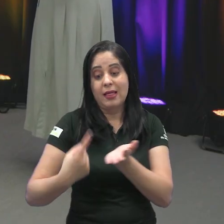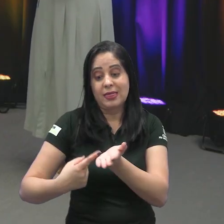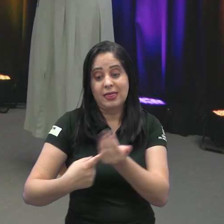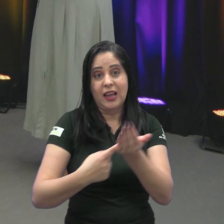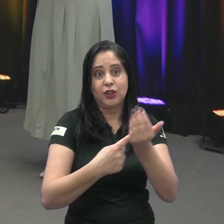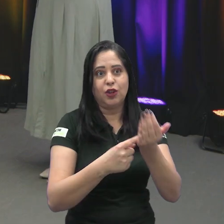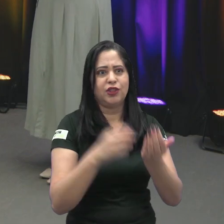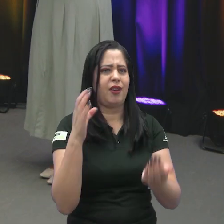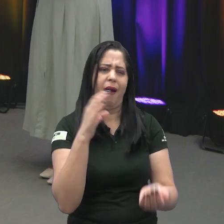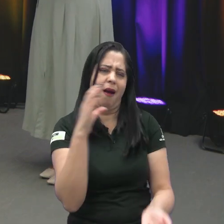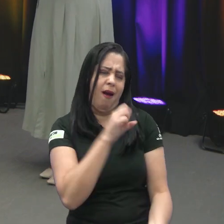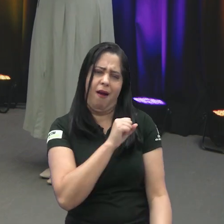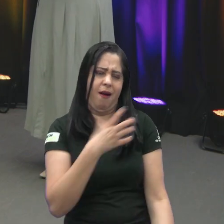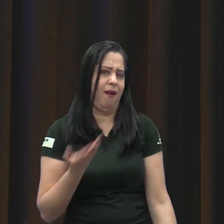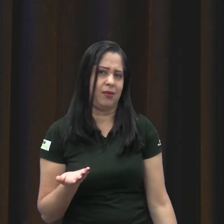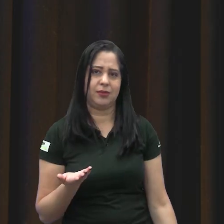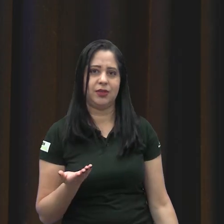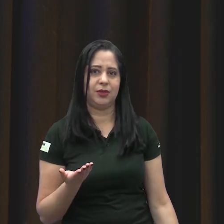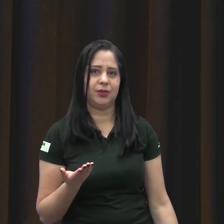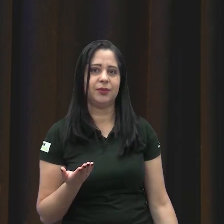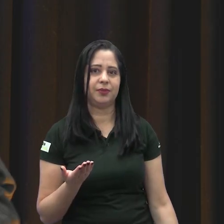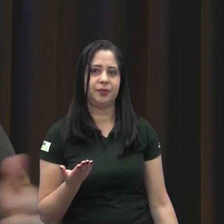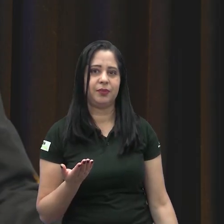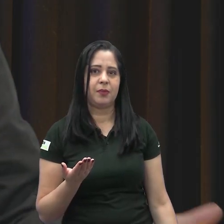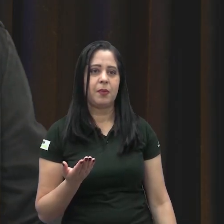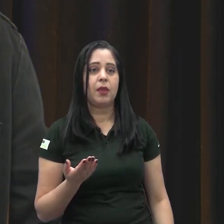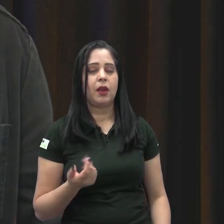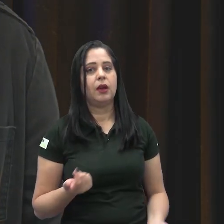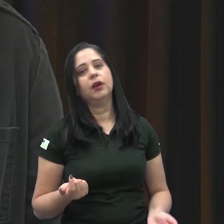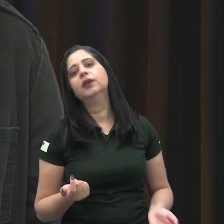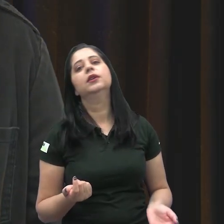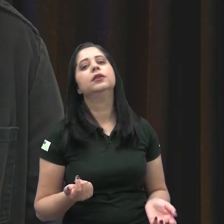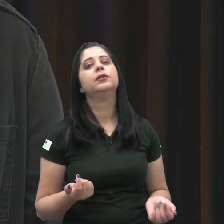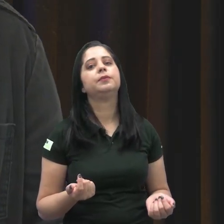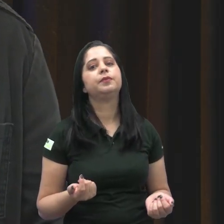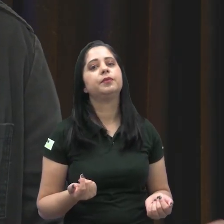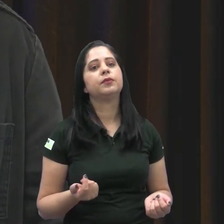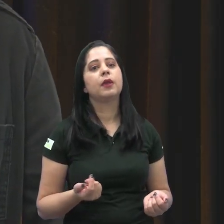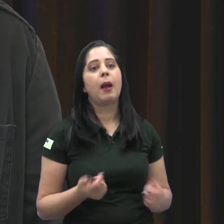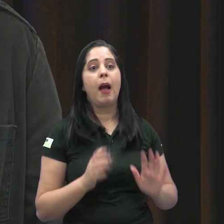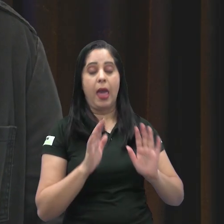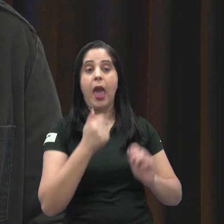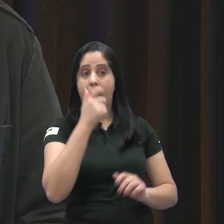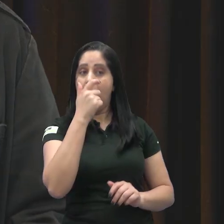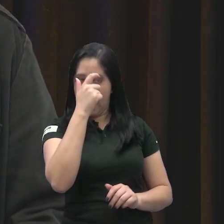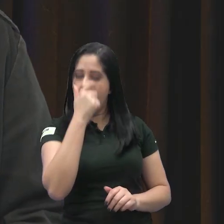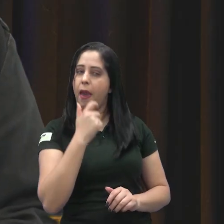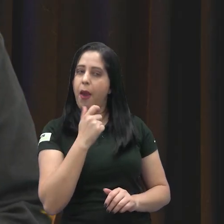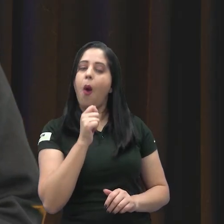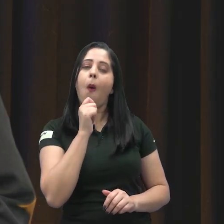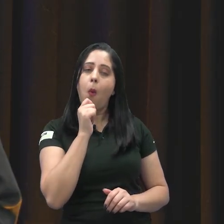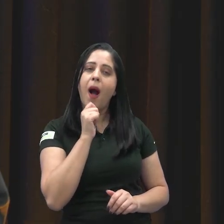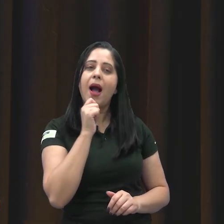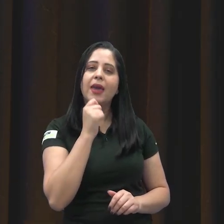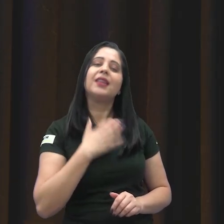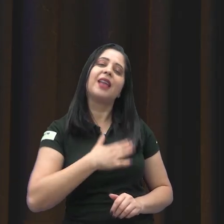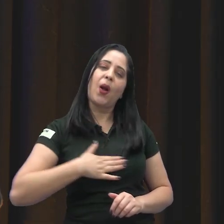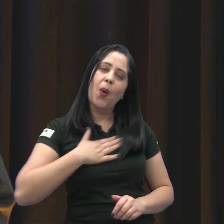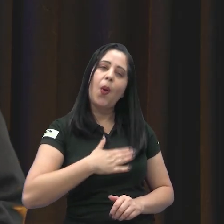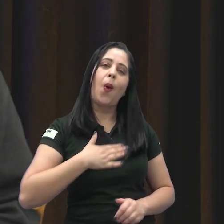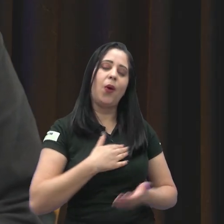o processo, né? Que, embora eu não tenha deixado o papel, mas por um